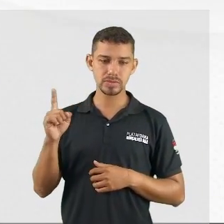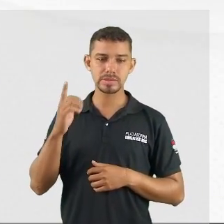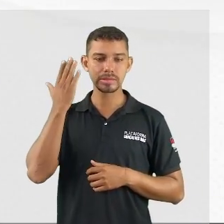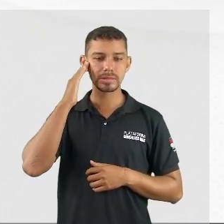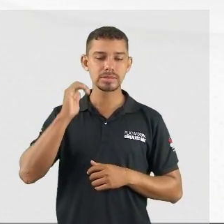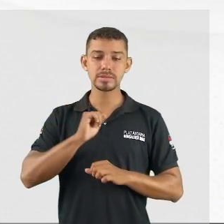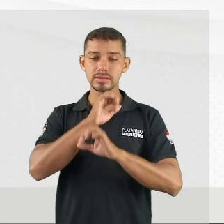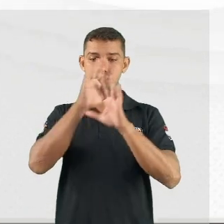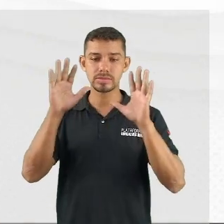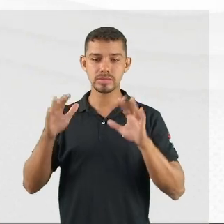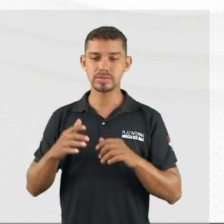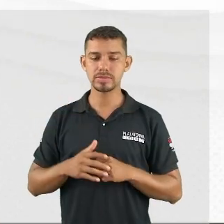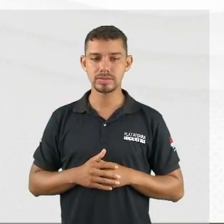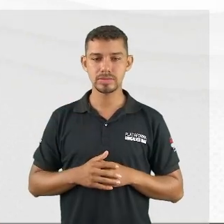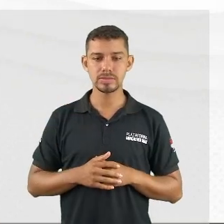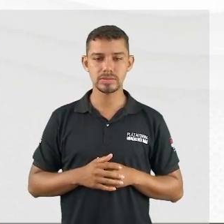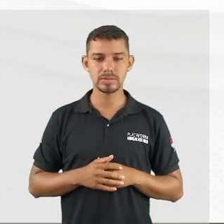melhor.